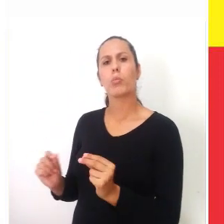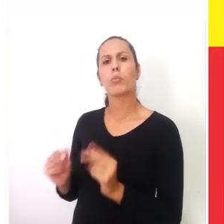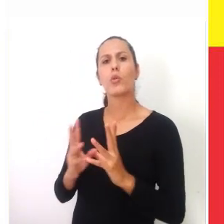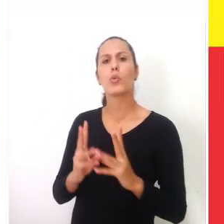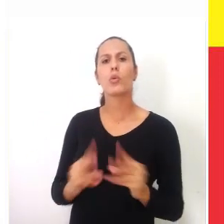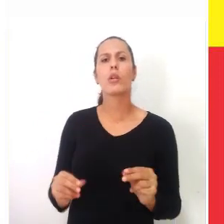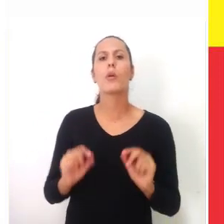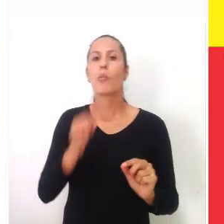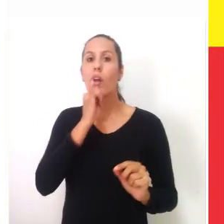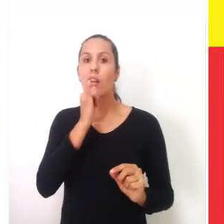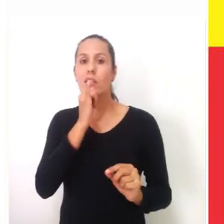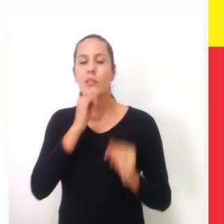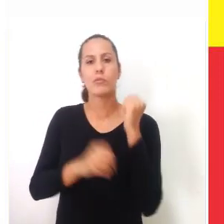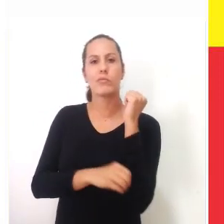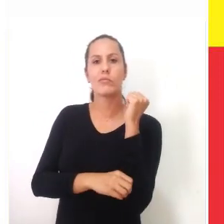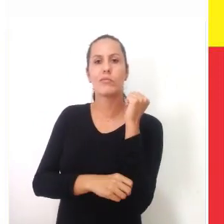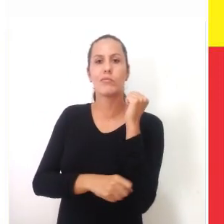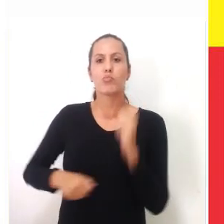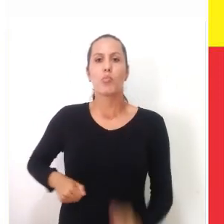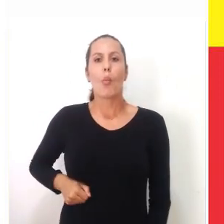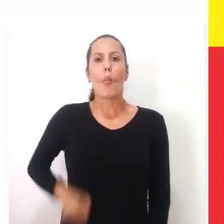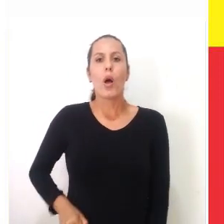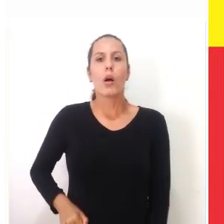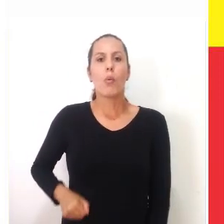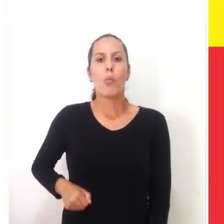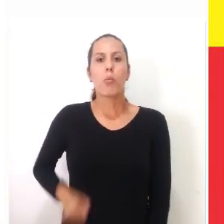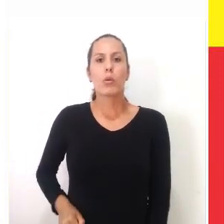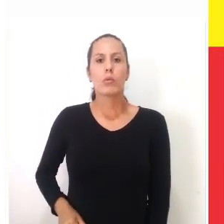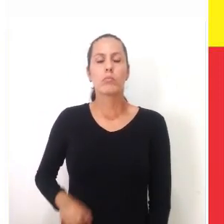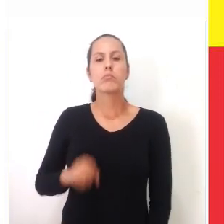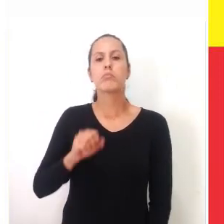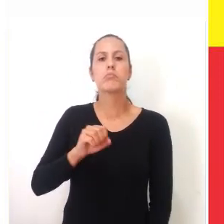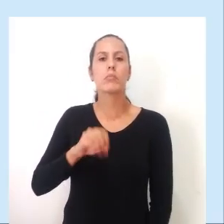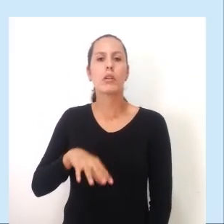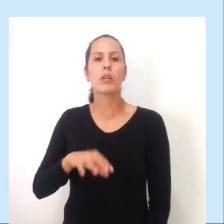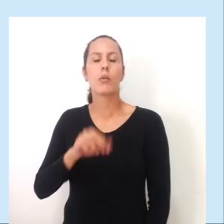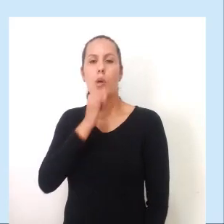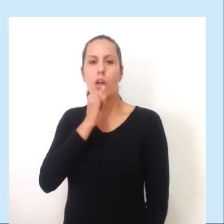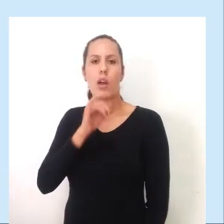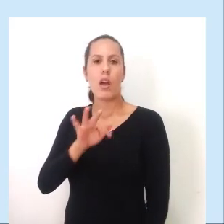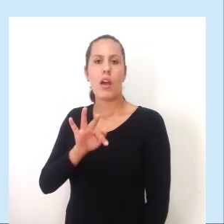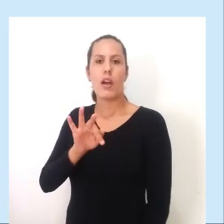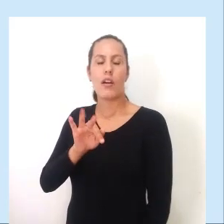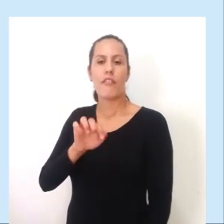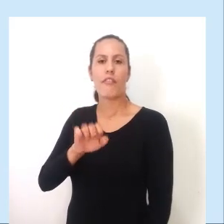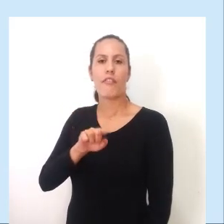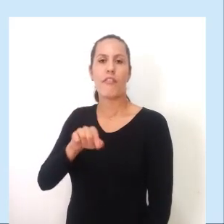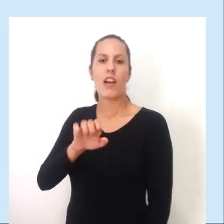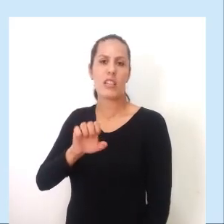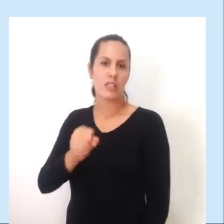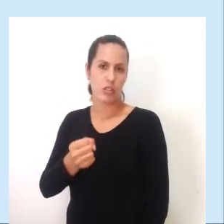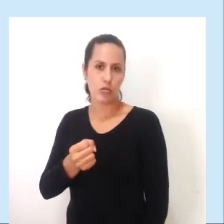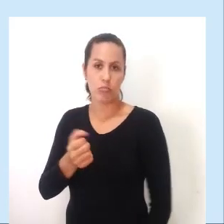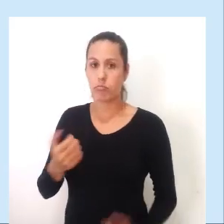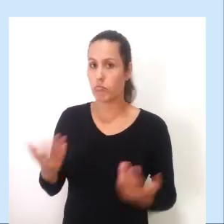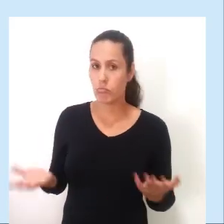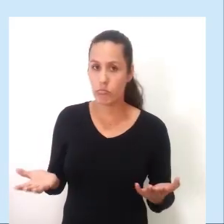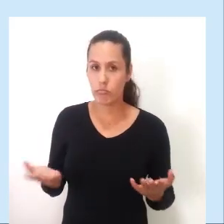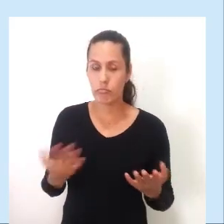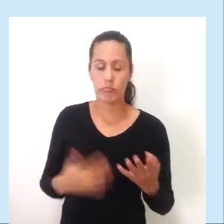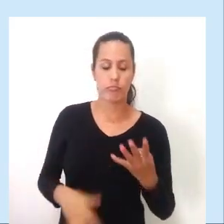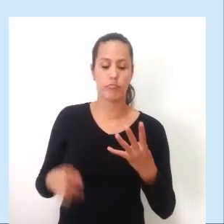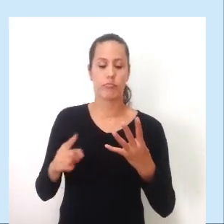excremento, Dantas? Fezes. Atividade de quê? Digestão. Eu posso encontrar uma